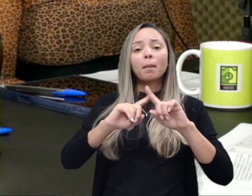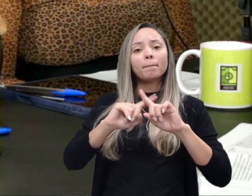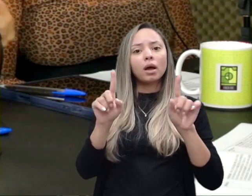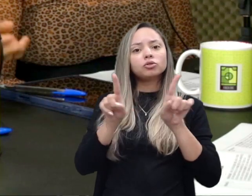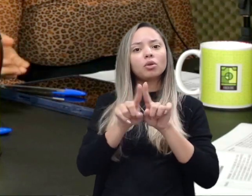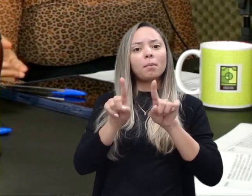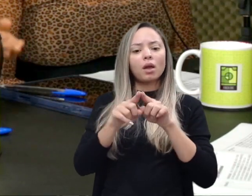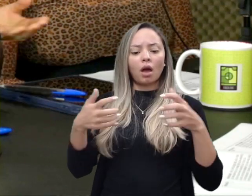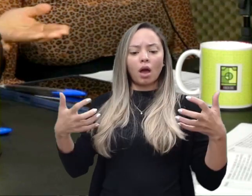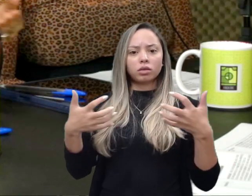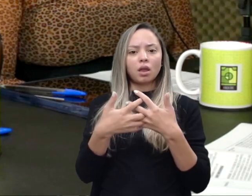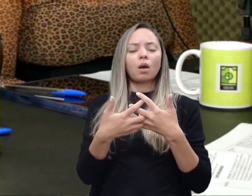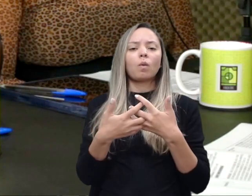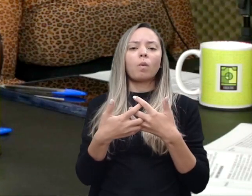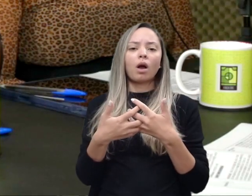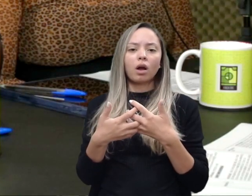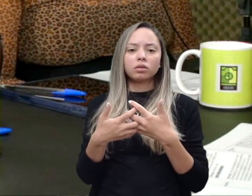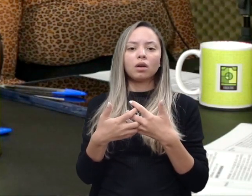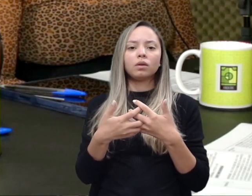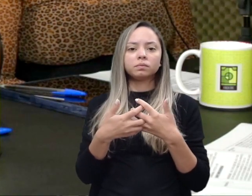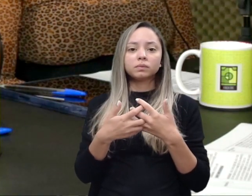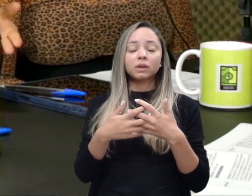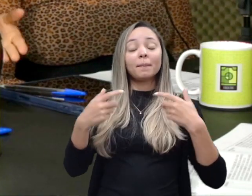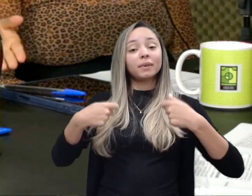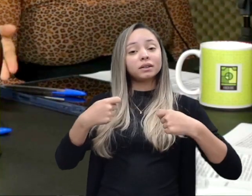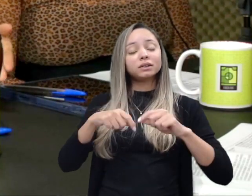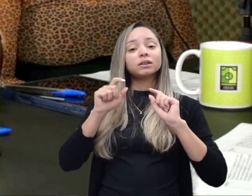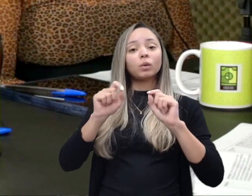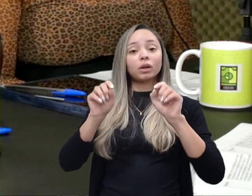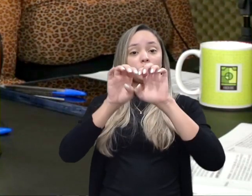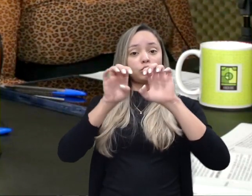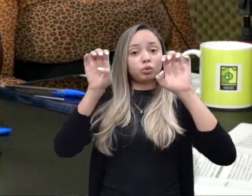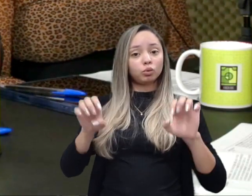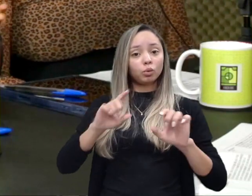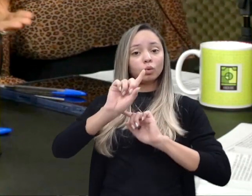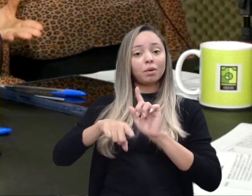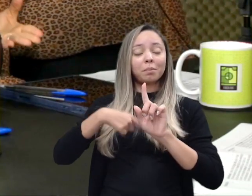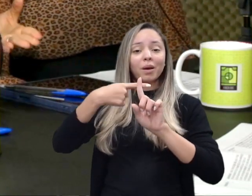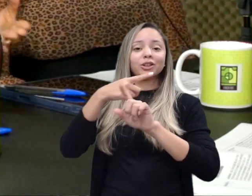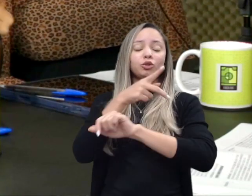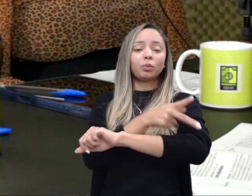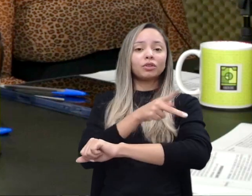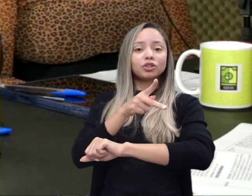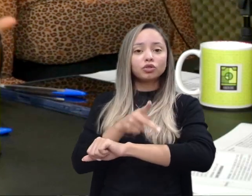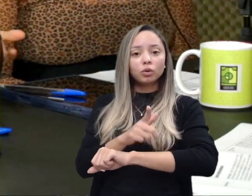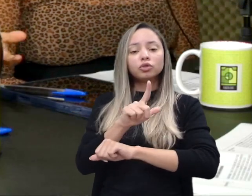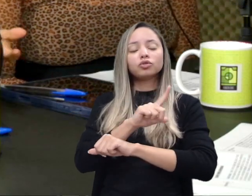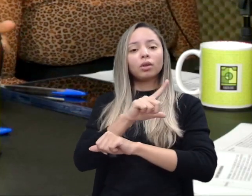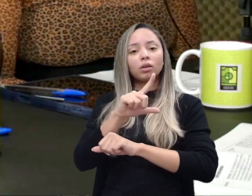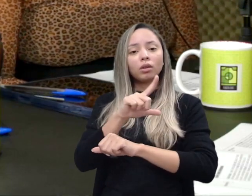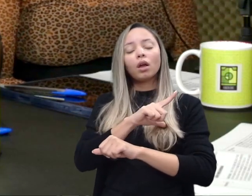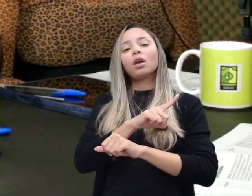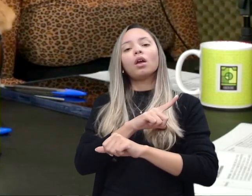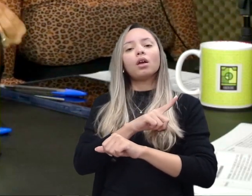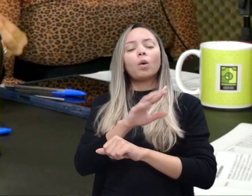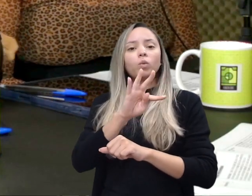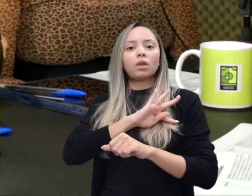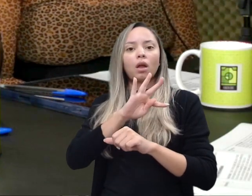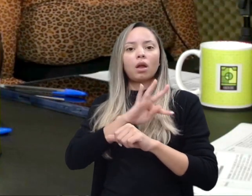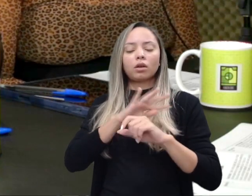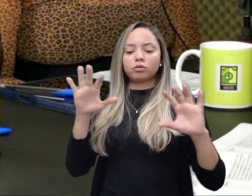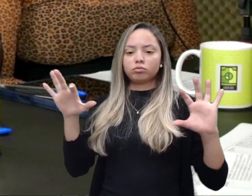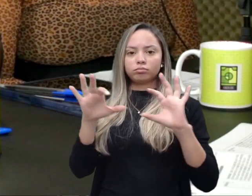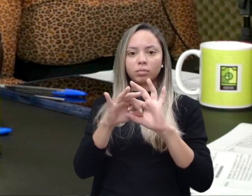às condições, e aí para isso a gente precisa de professores e uma estrutura que tenha um respaldo técnico para fazer